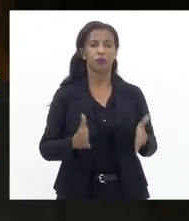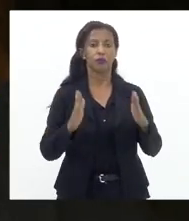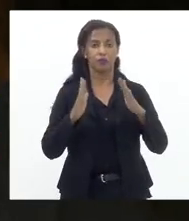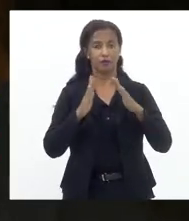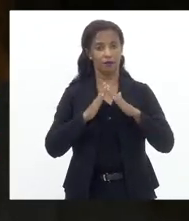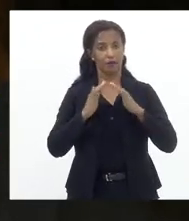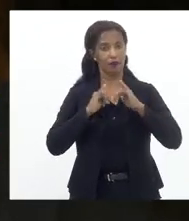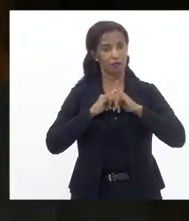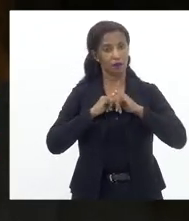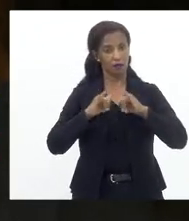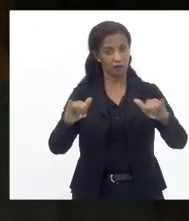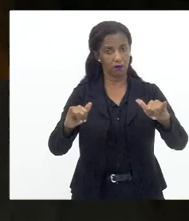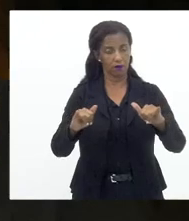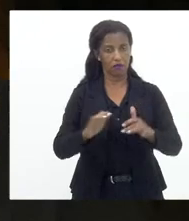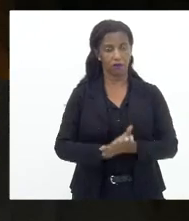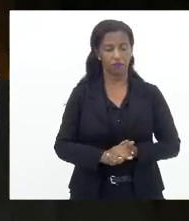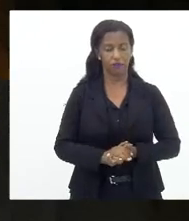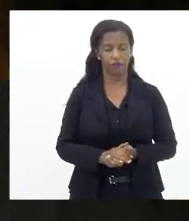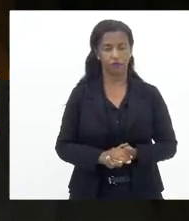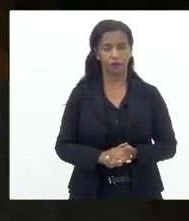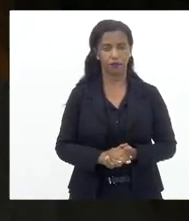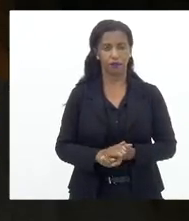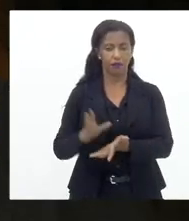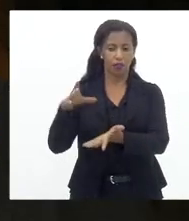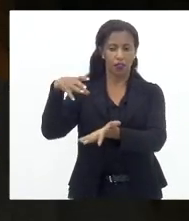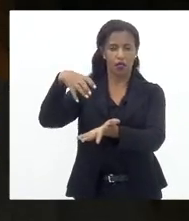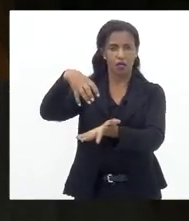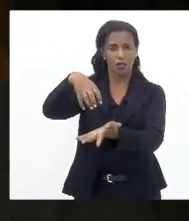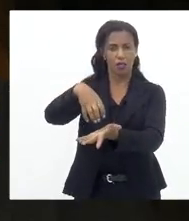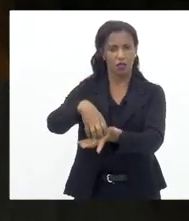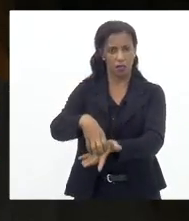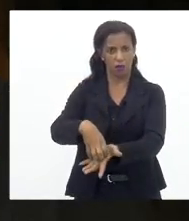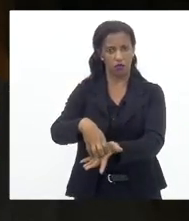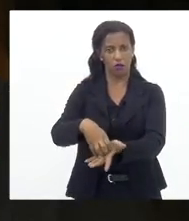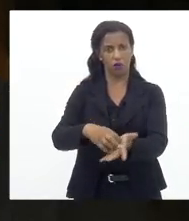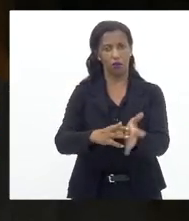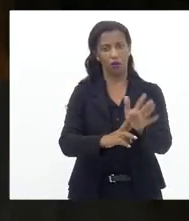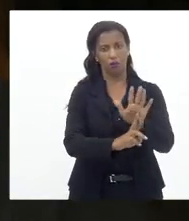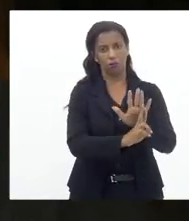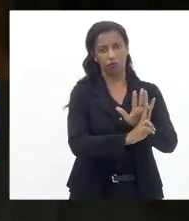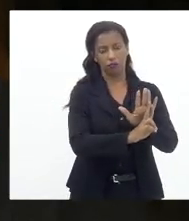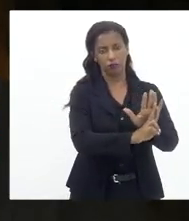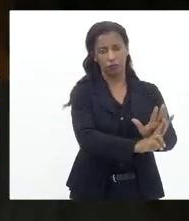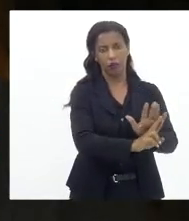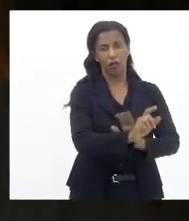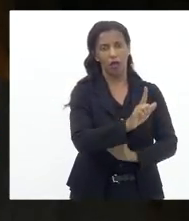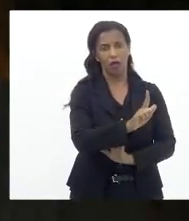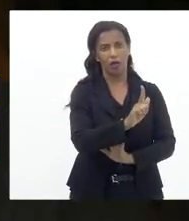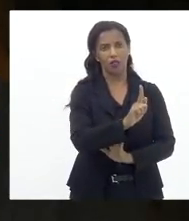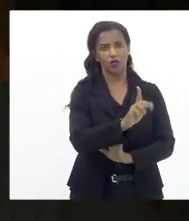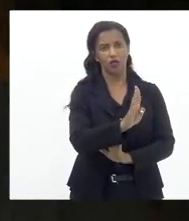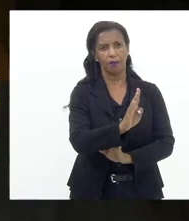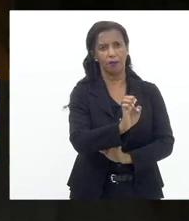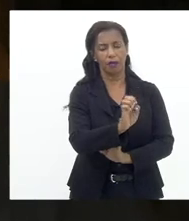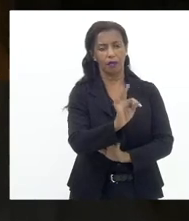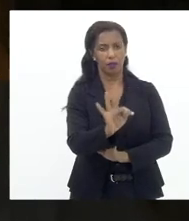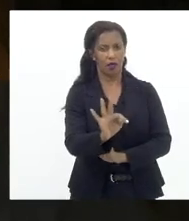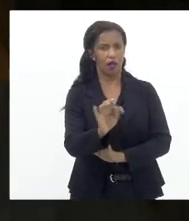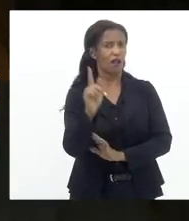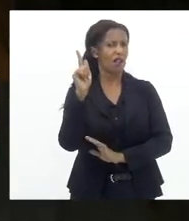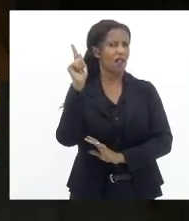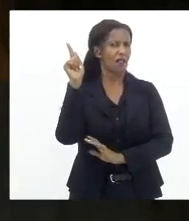com a notícia que o centro de referência LGBT que nós inauguramos e Japeri